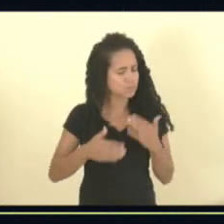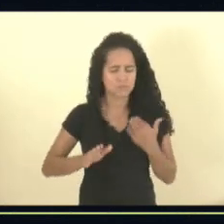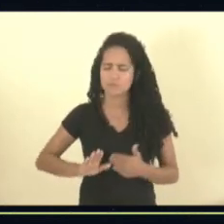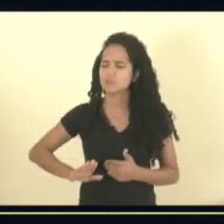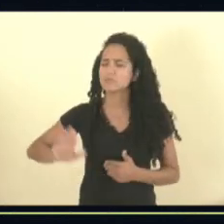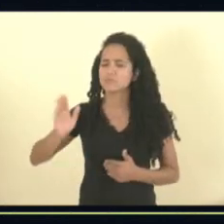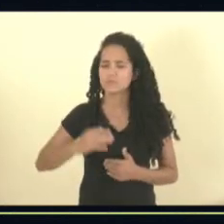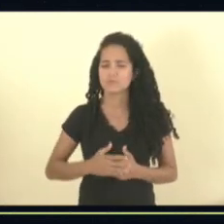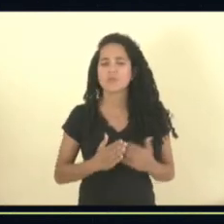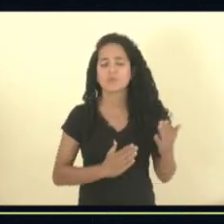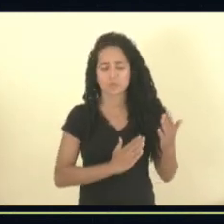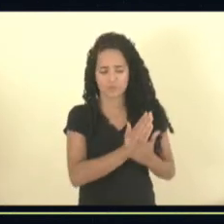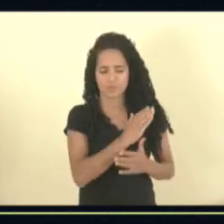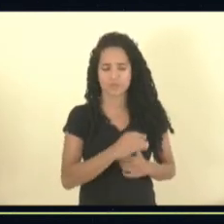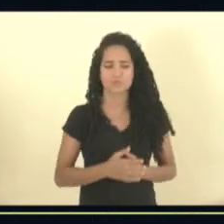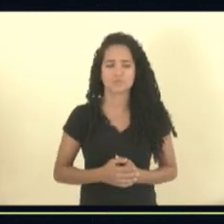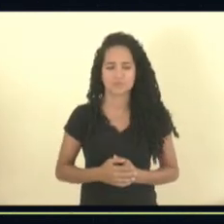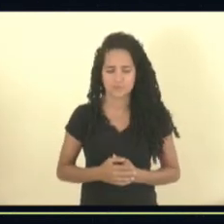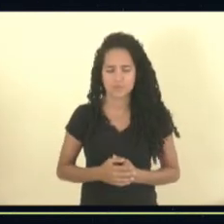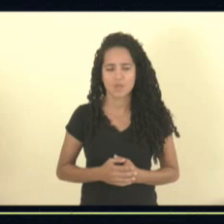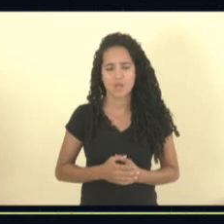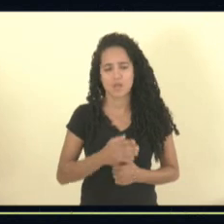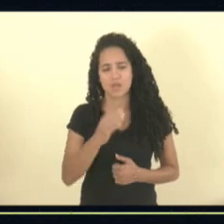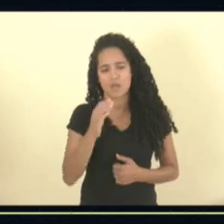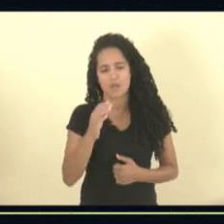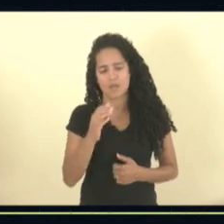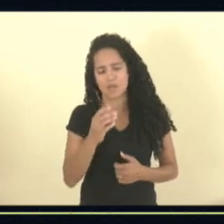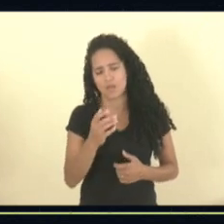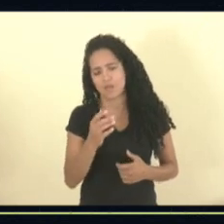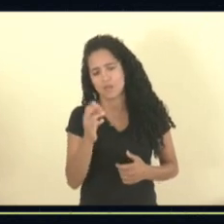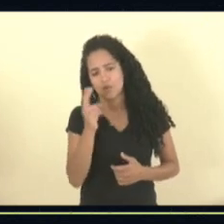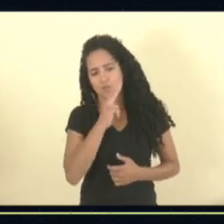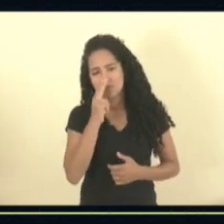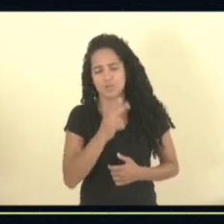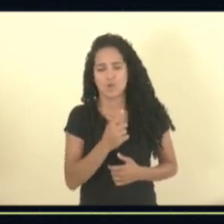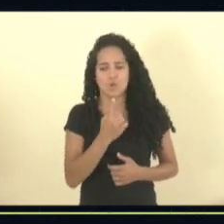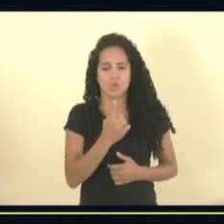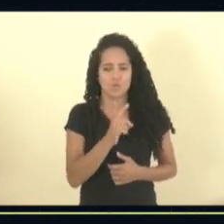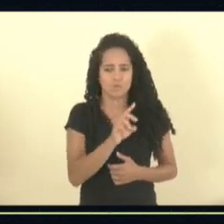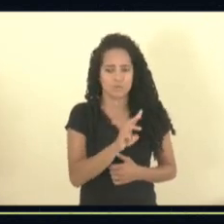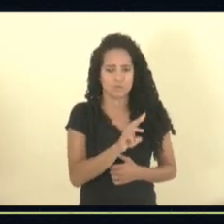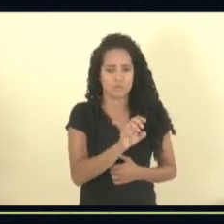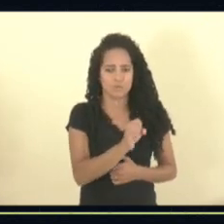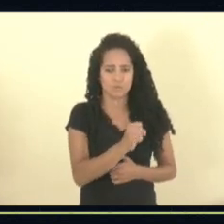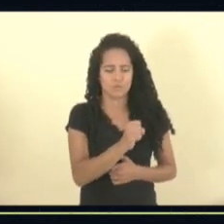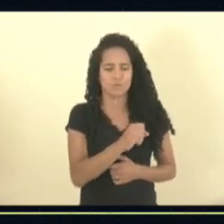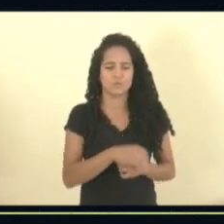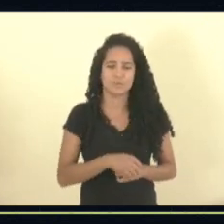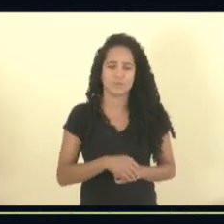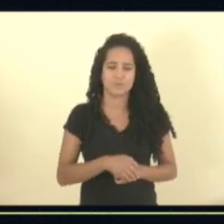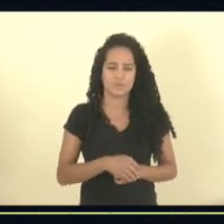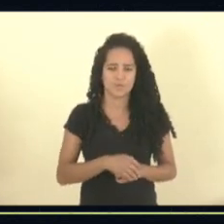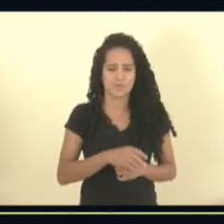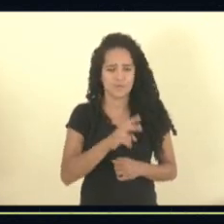manifestem. Aprovado. Requerimento de urgência 138, deputado Vandinho Leite. Em